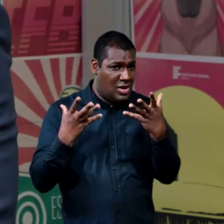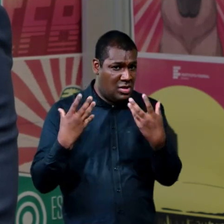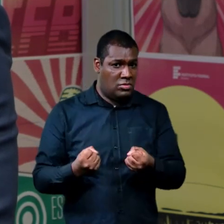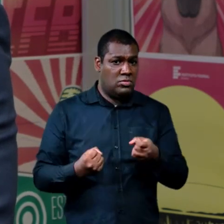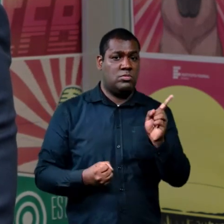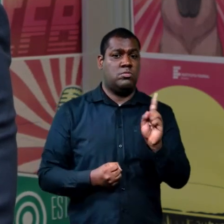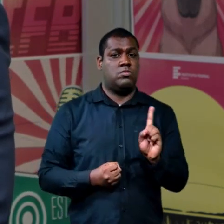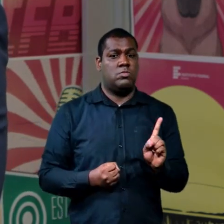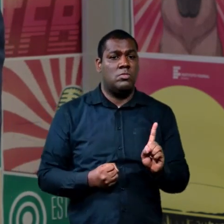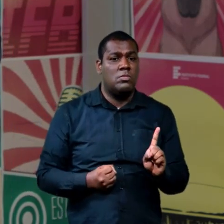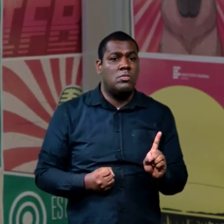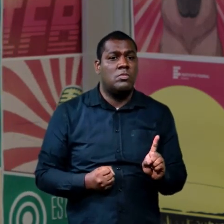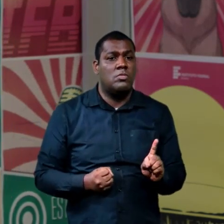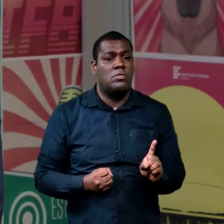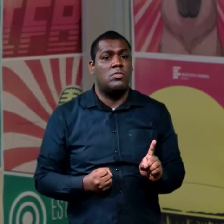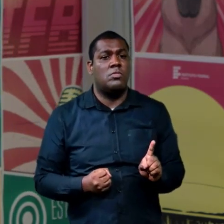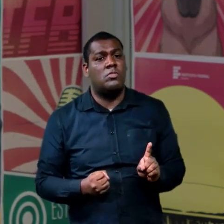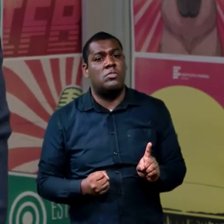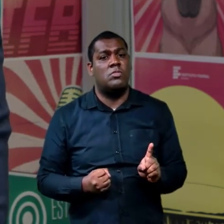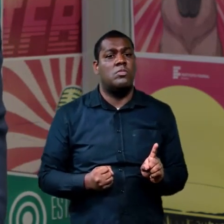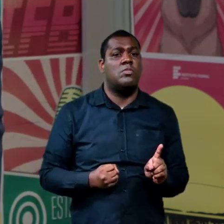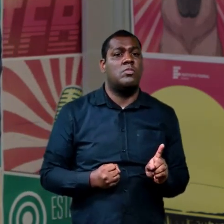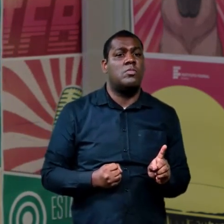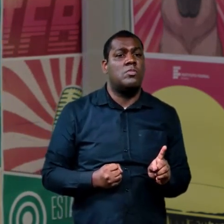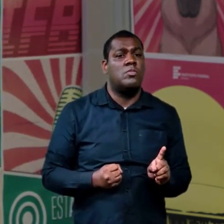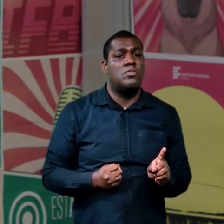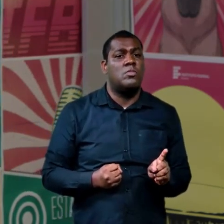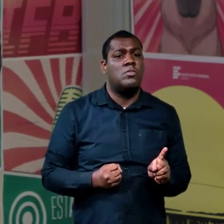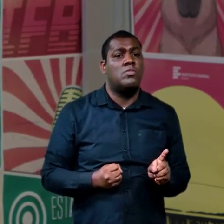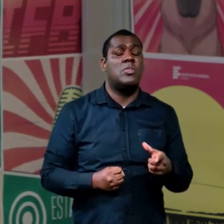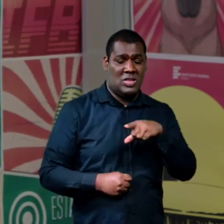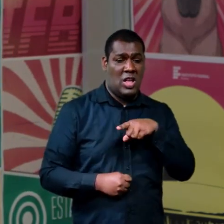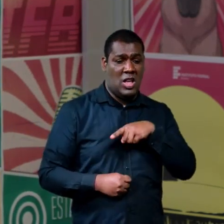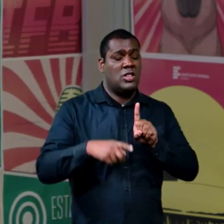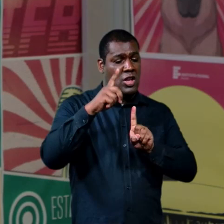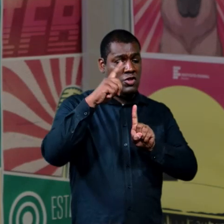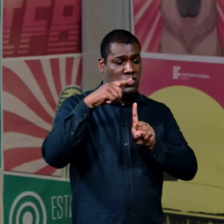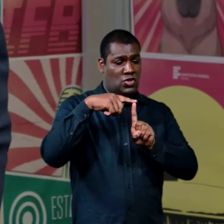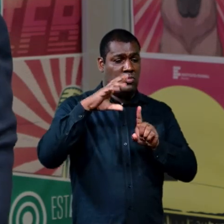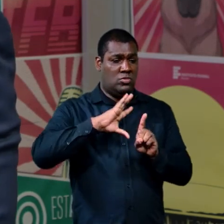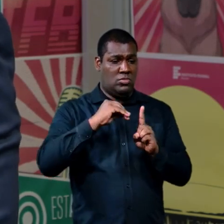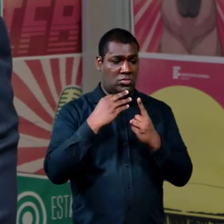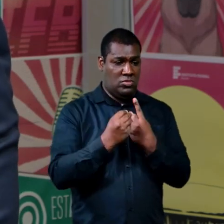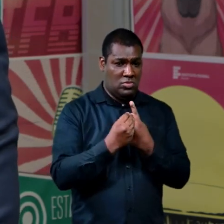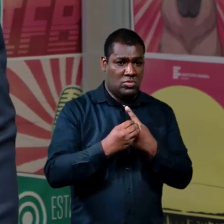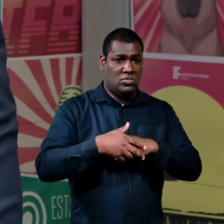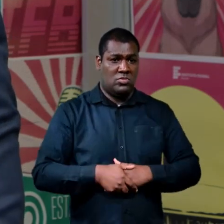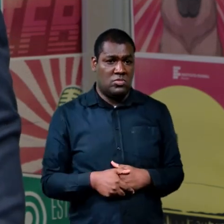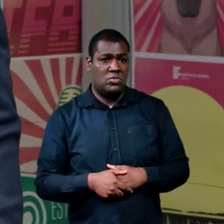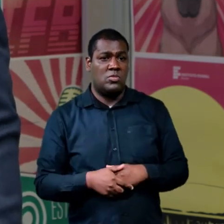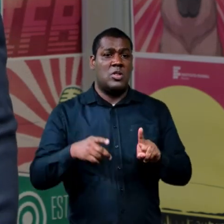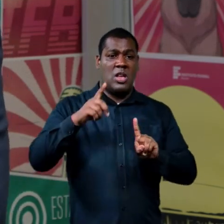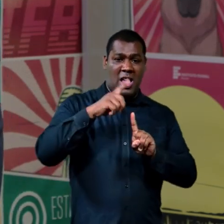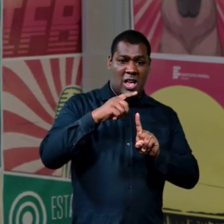ser, são em geral por ação, e nós temos alguns tipos de assédio. Nós temos o assédio por intimidação